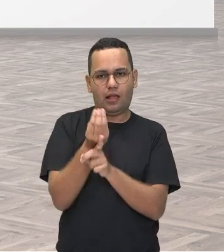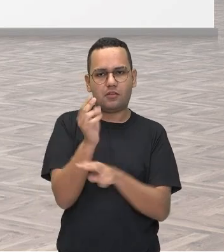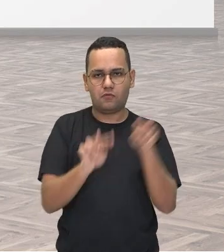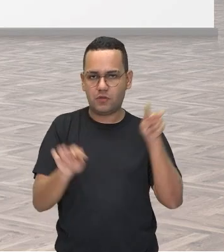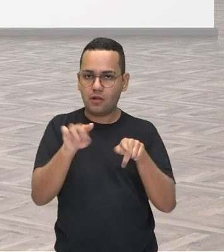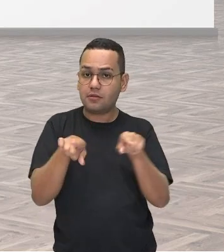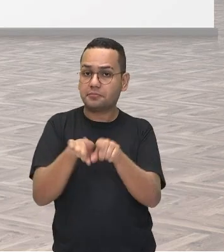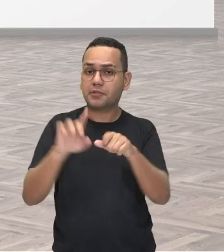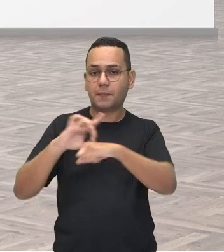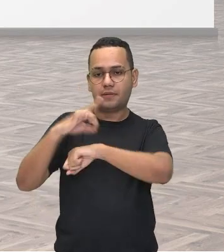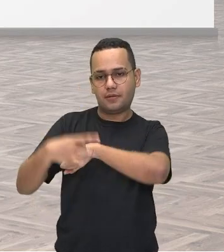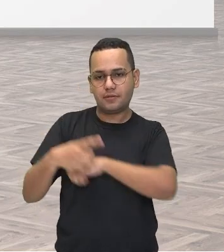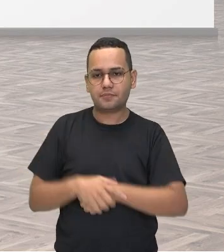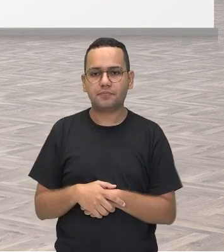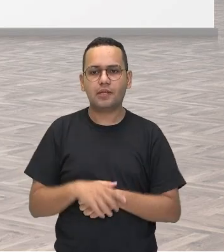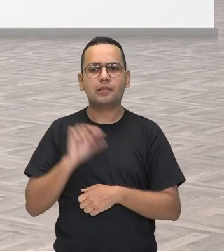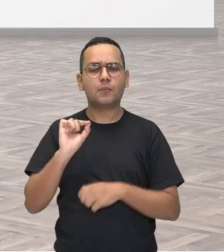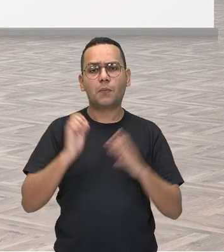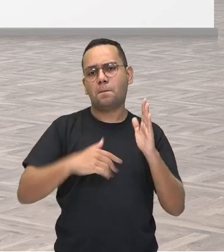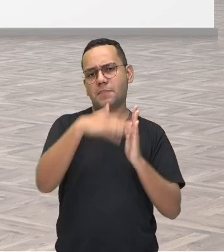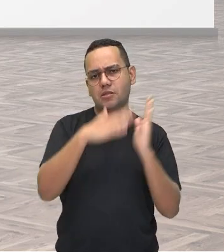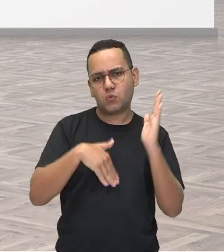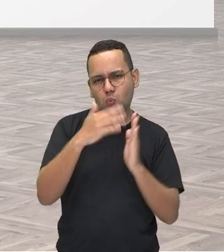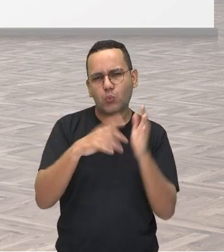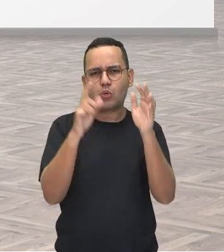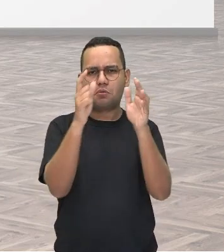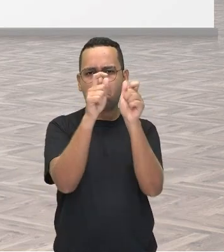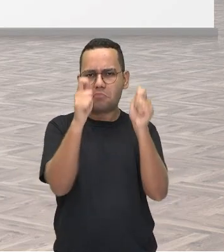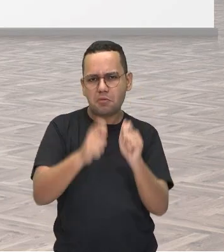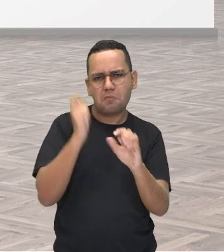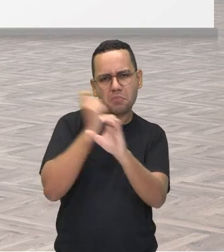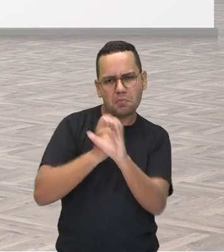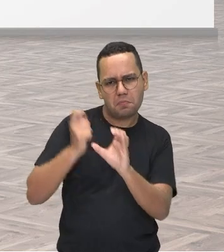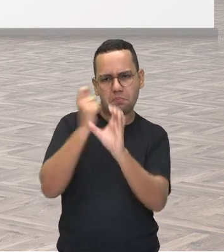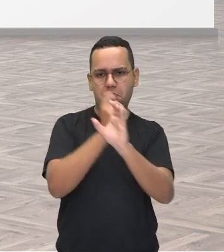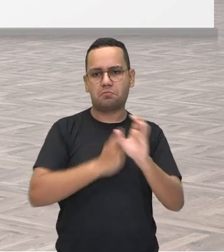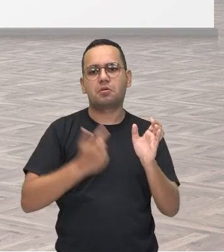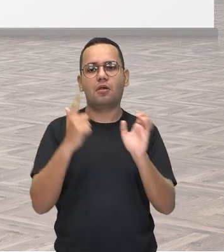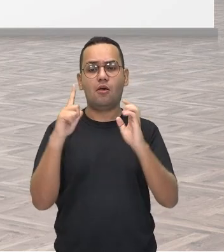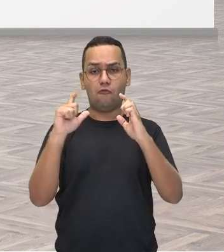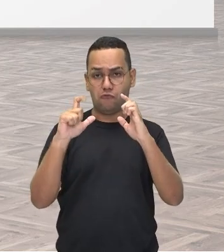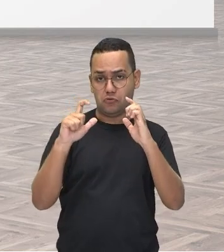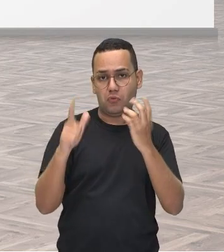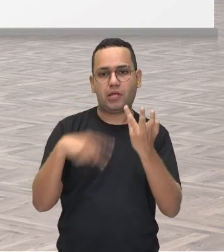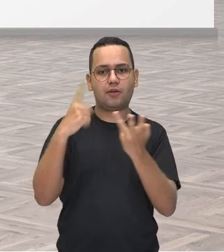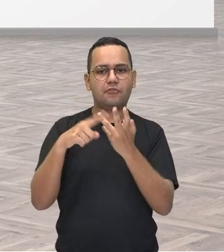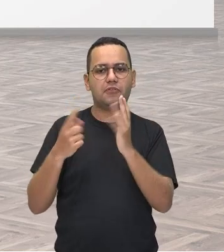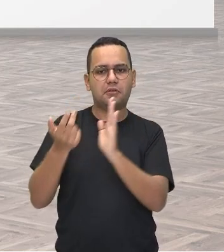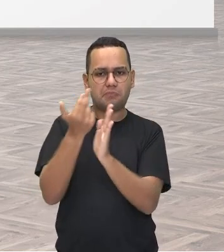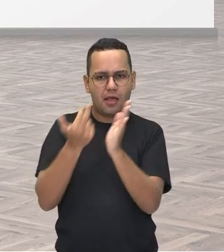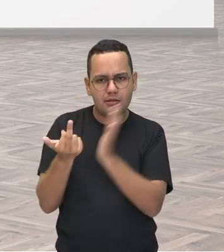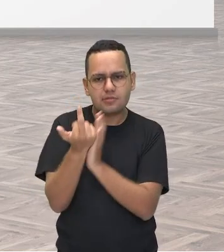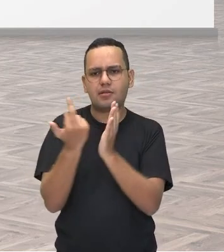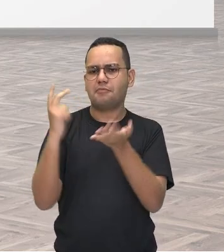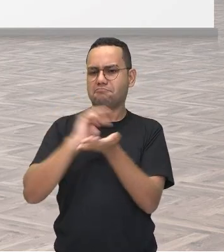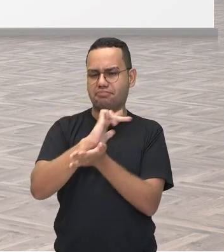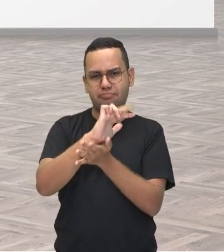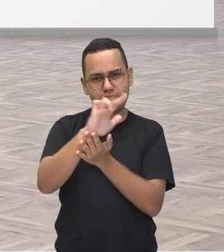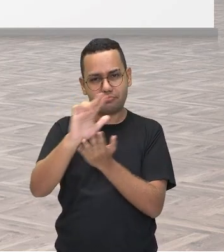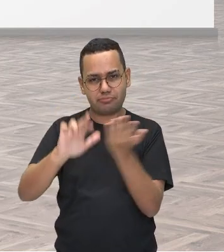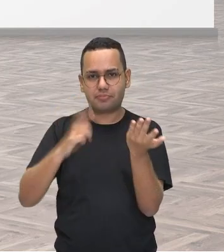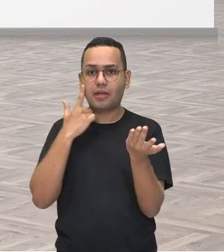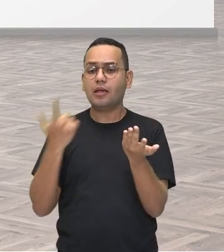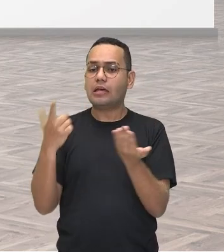escultura, fotografia, ilustração, designer gráfico, arte digital e artesanato. Eu acho que o artesanato